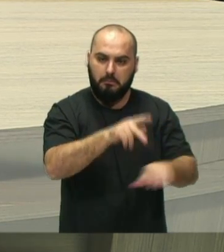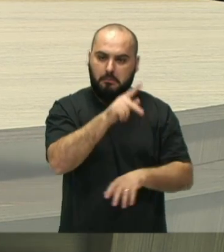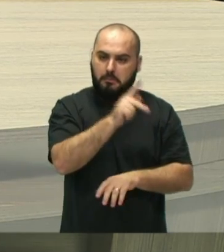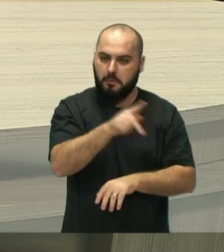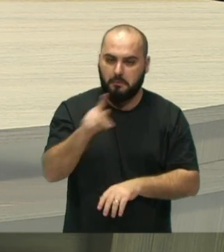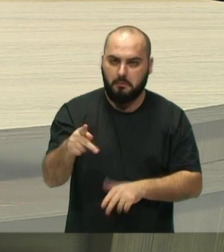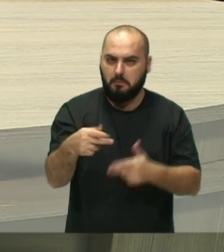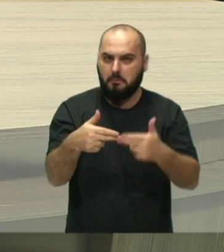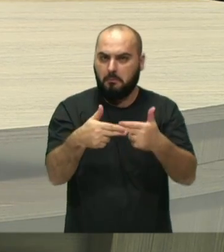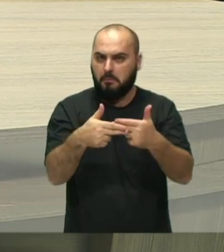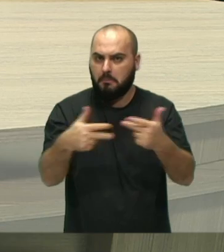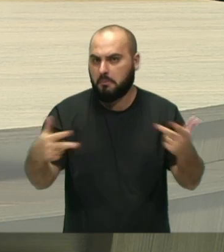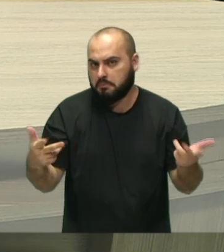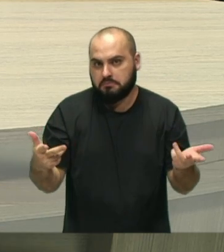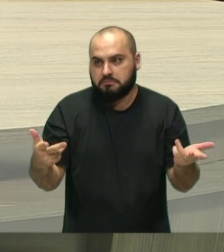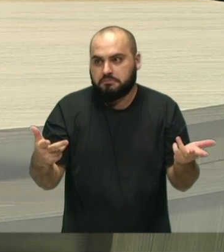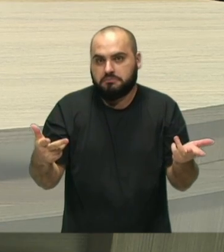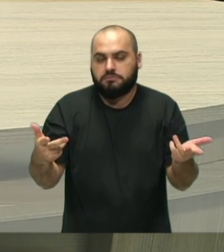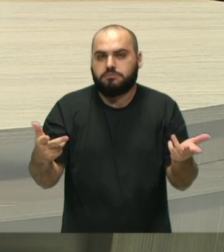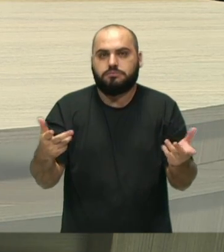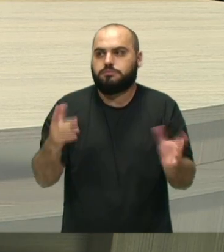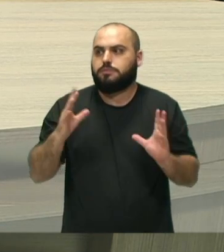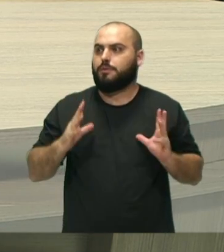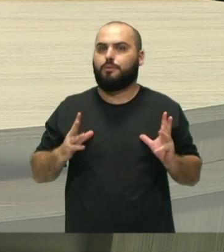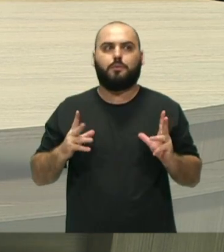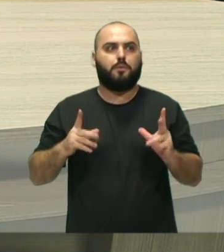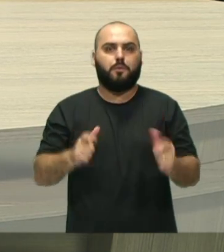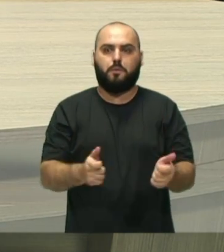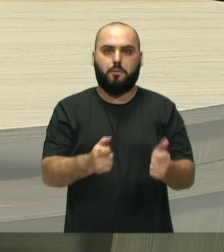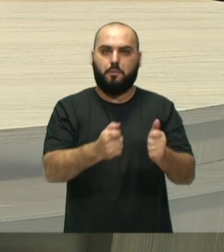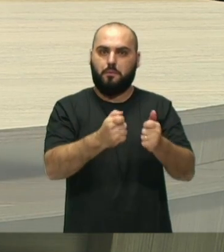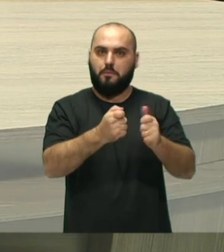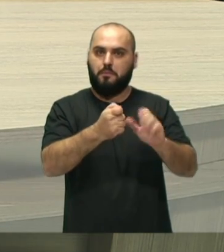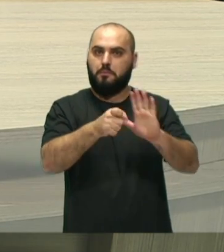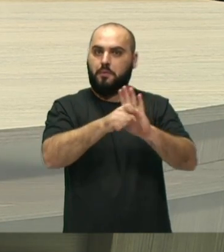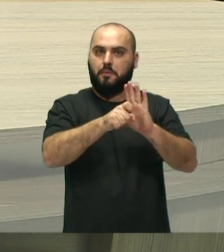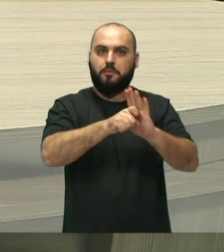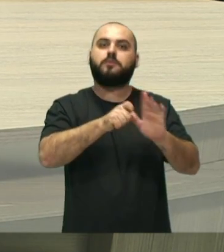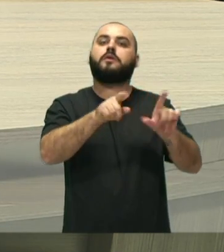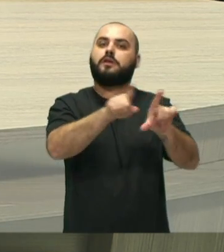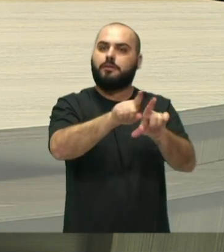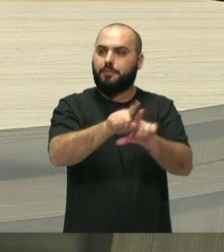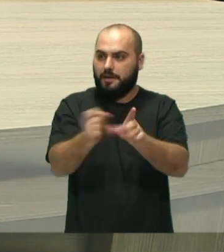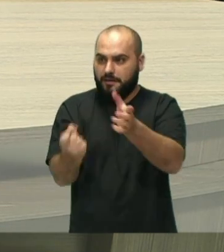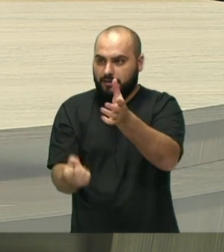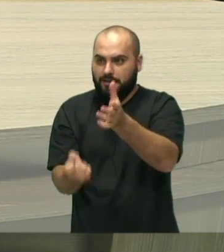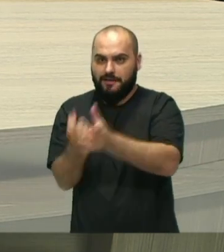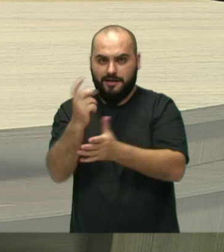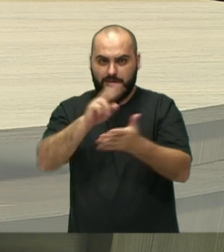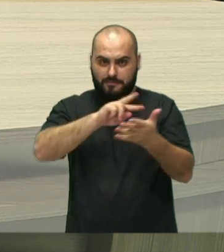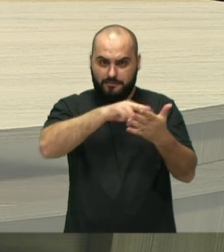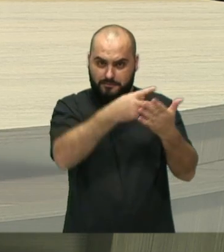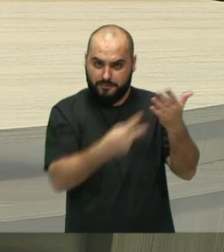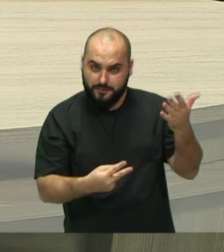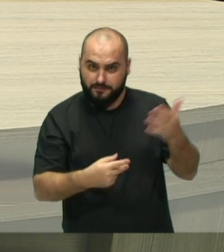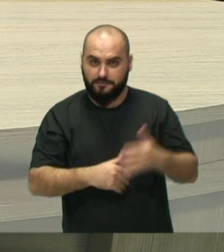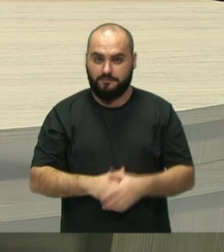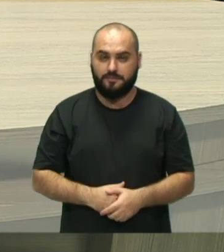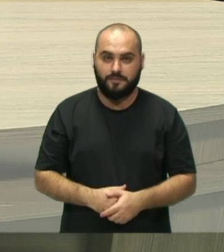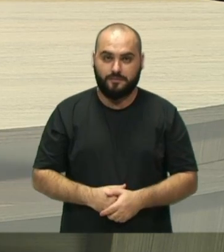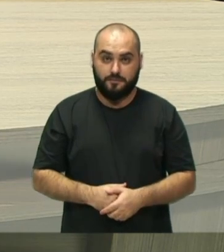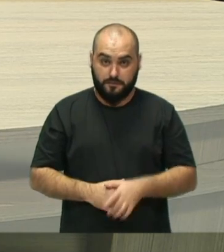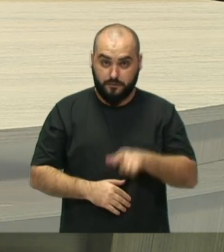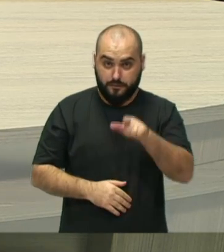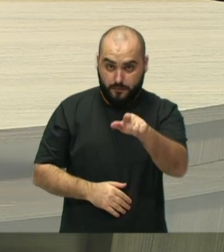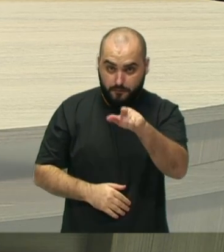professora. Quer dizer, no meio disso tudo, é poetisa. Você faz poesia